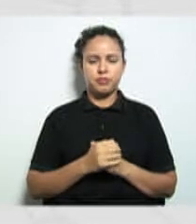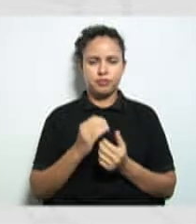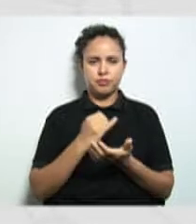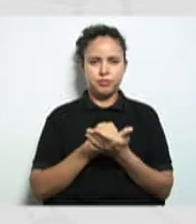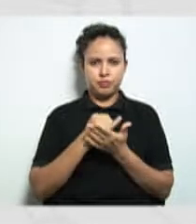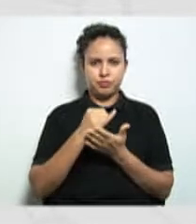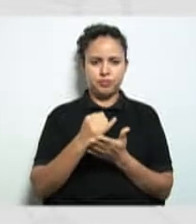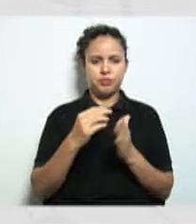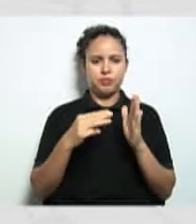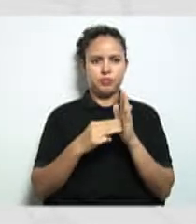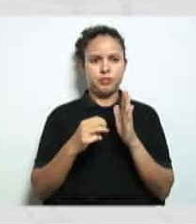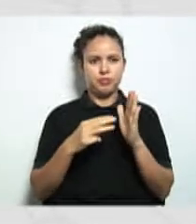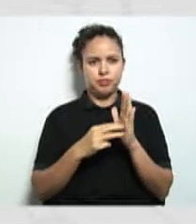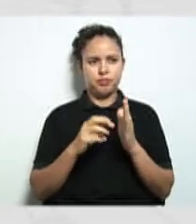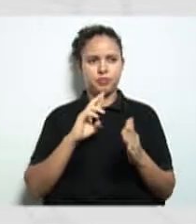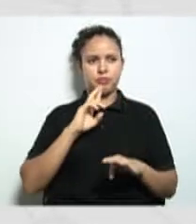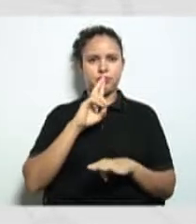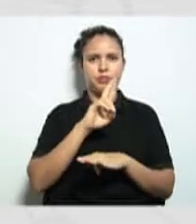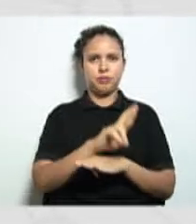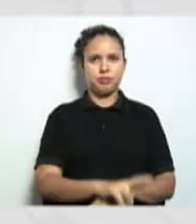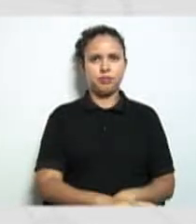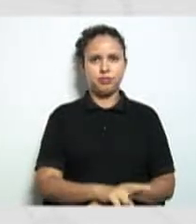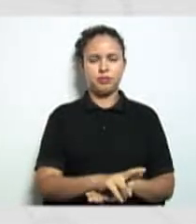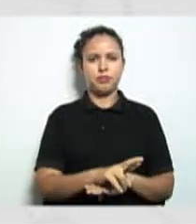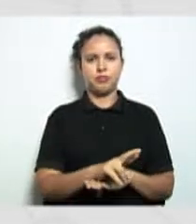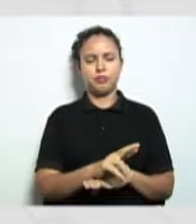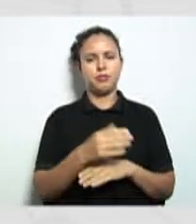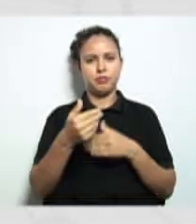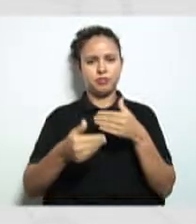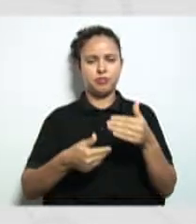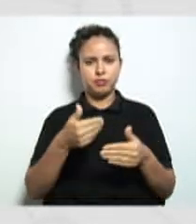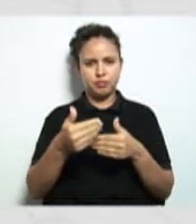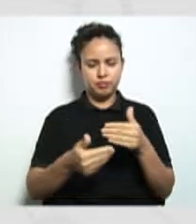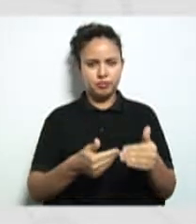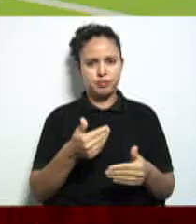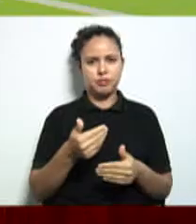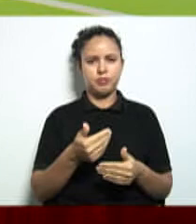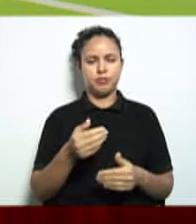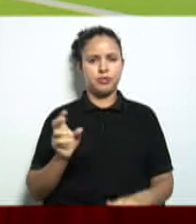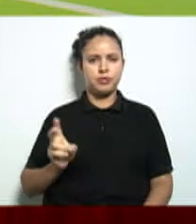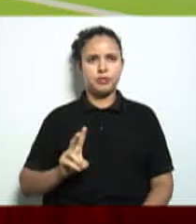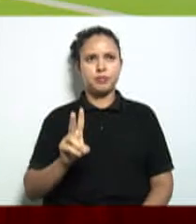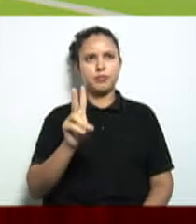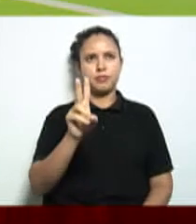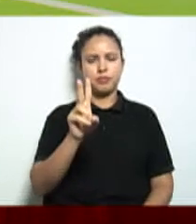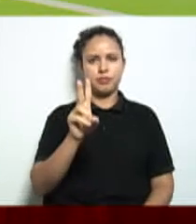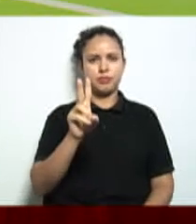Introdução, métodos e resultado, discussão, desenvolvimento. Falou